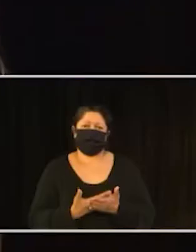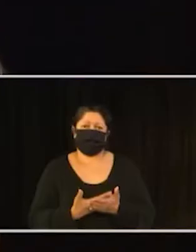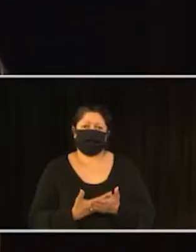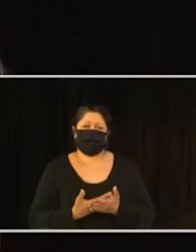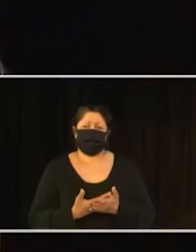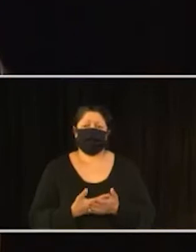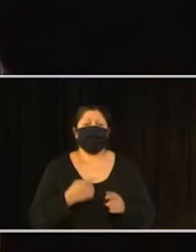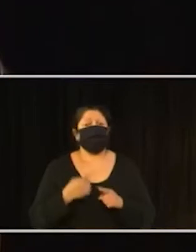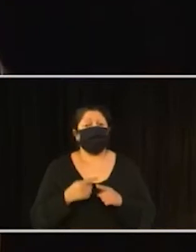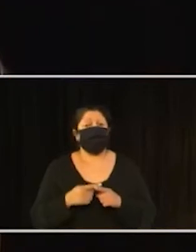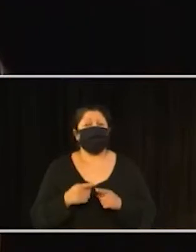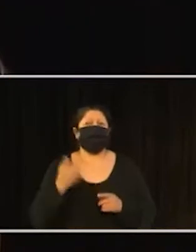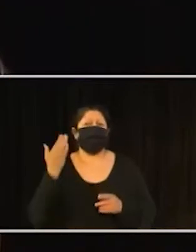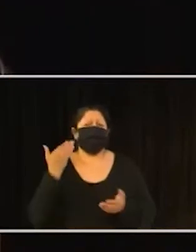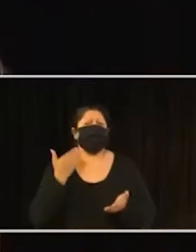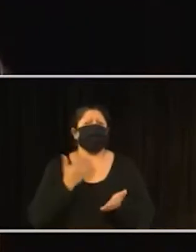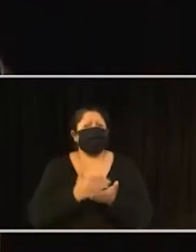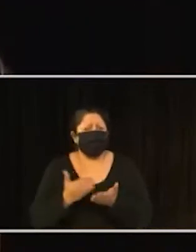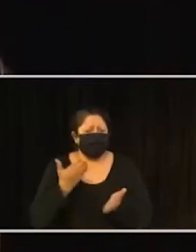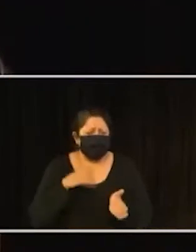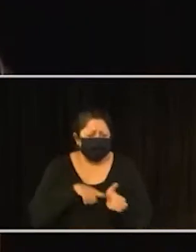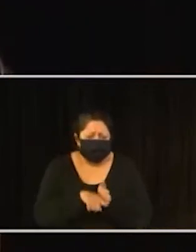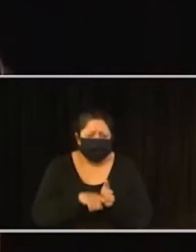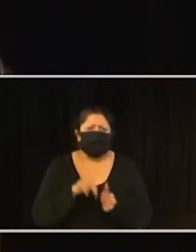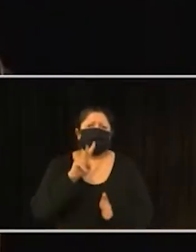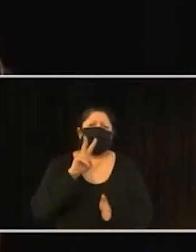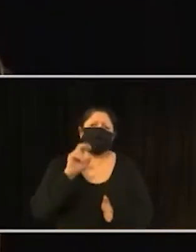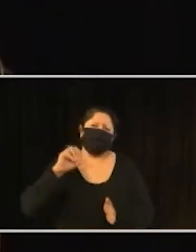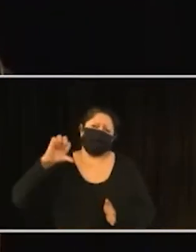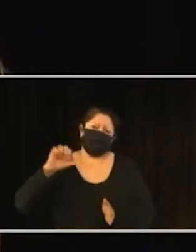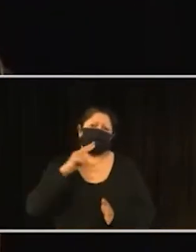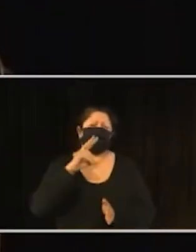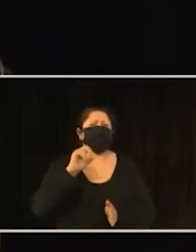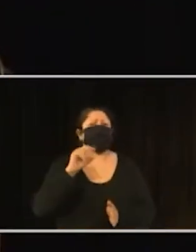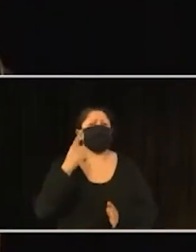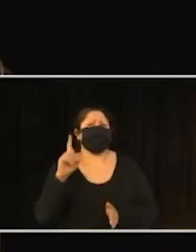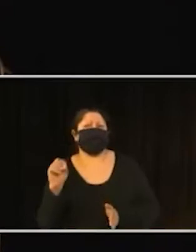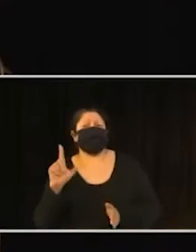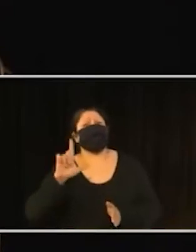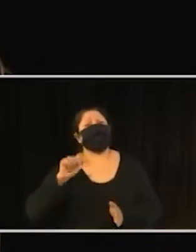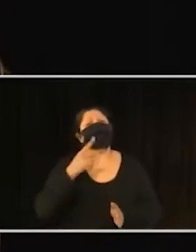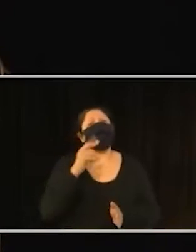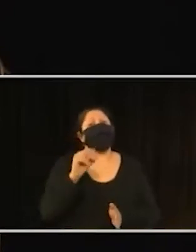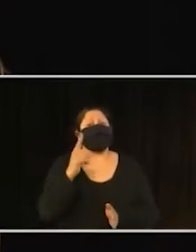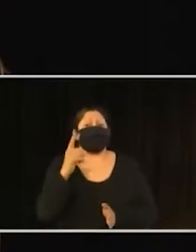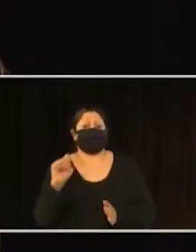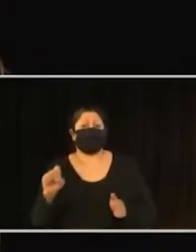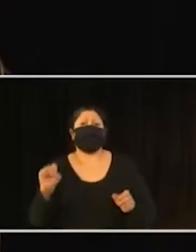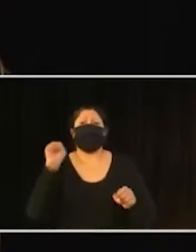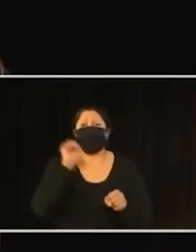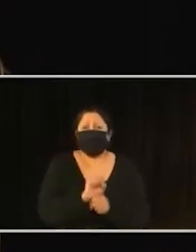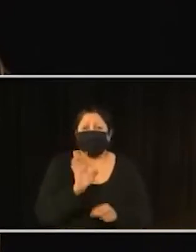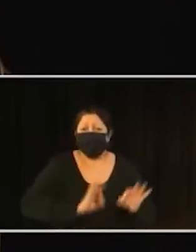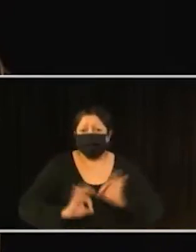recentemente, né, os estudos iniciaram por volta de 2009, 2010, e a gente tem uma paralisação desse projeto em 2018. Então,